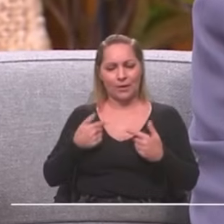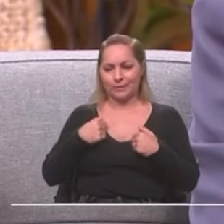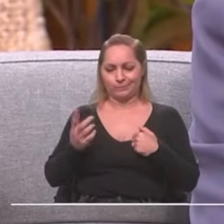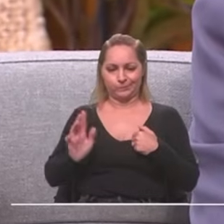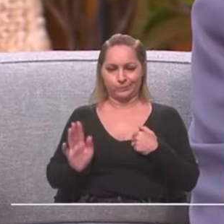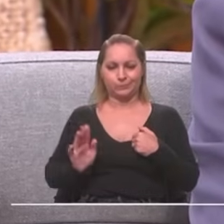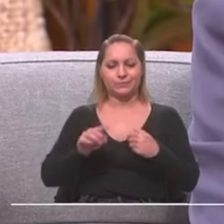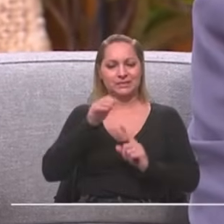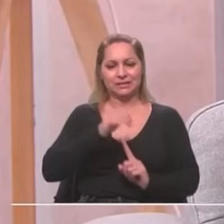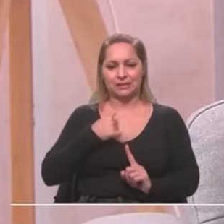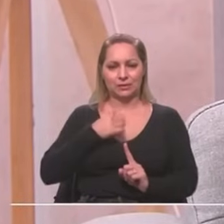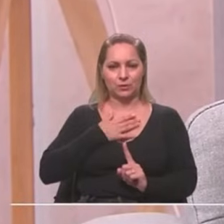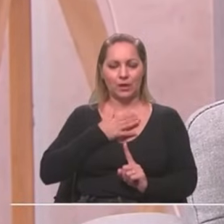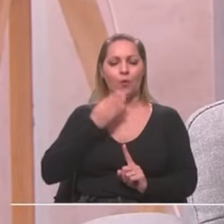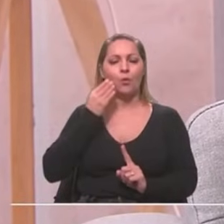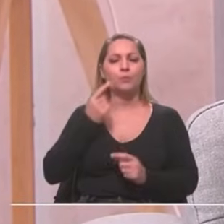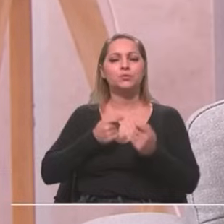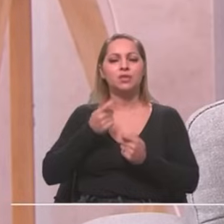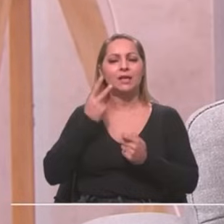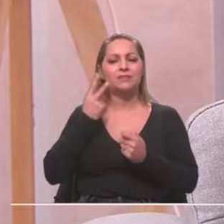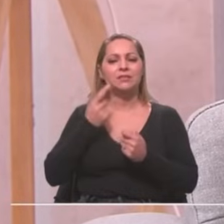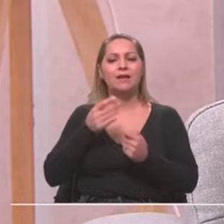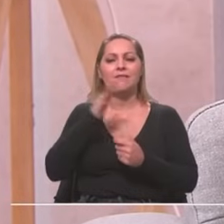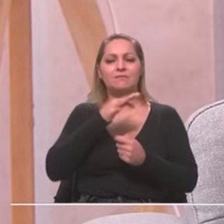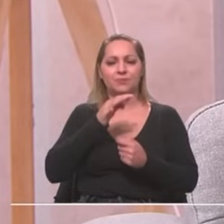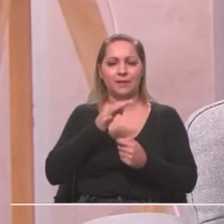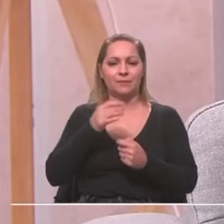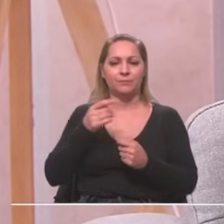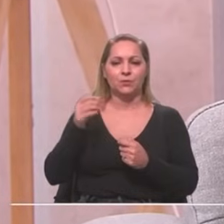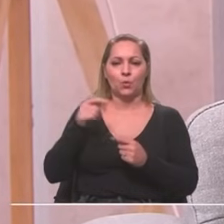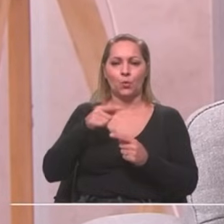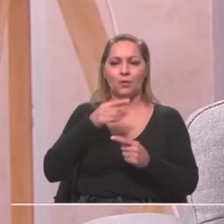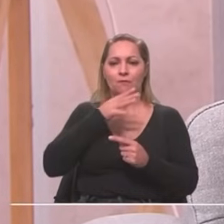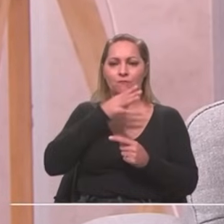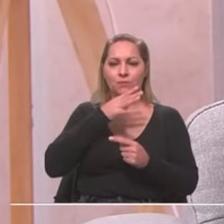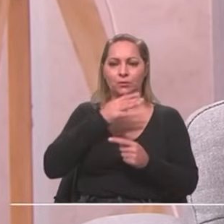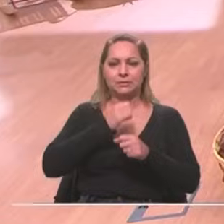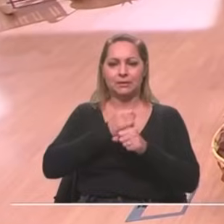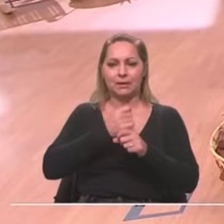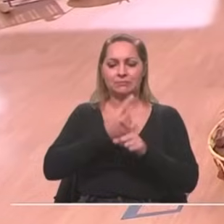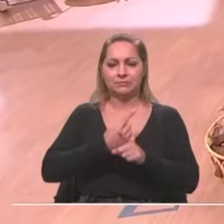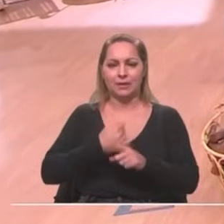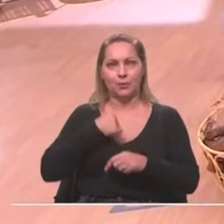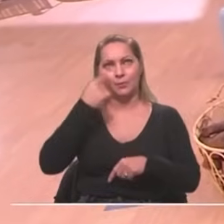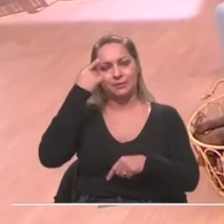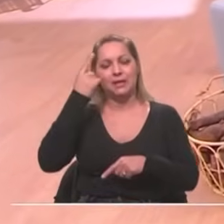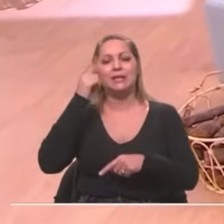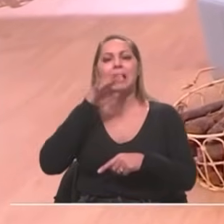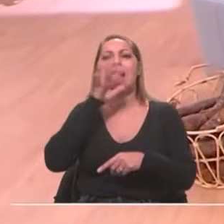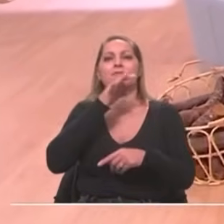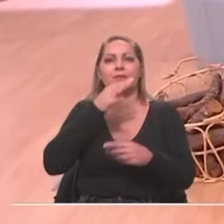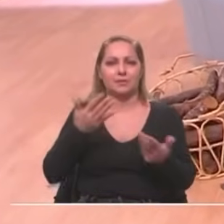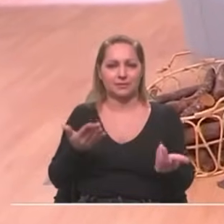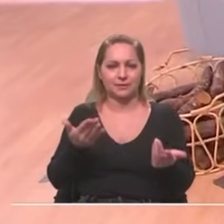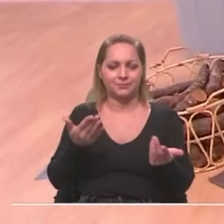gerem a vossa vida familiar? Porque há pouco, quando ouvi o sargento-mor falar de todas estas missões, pensei, e a família que cá fica